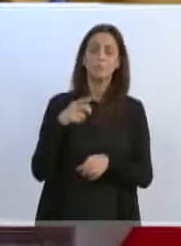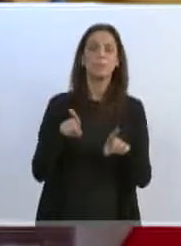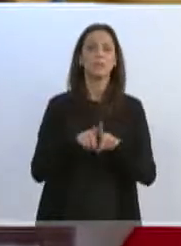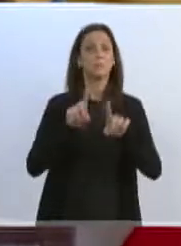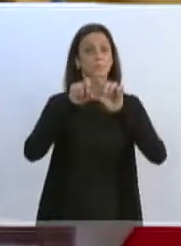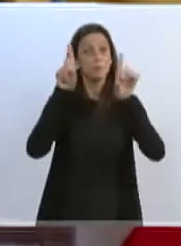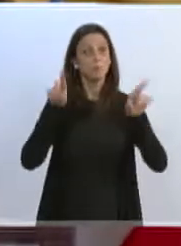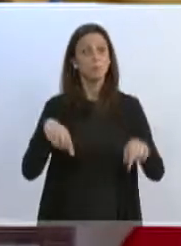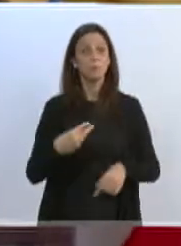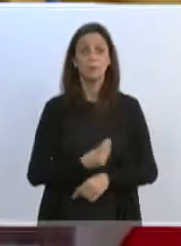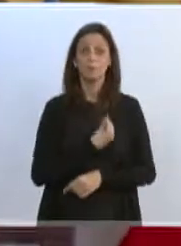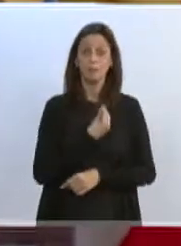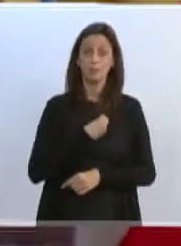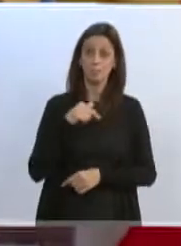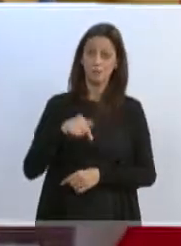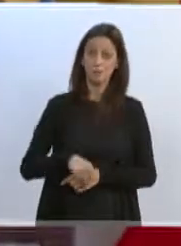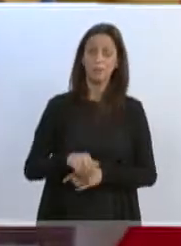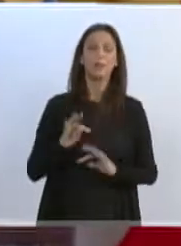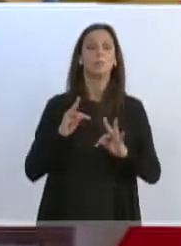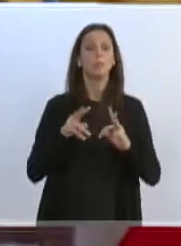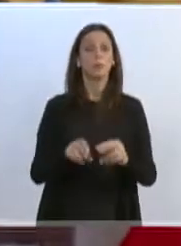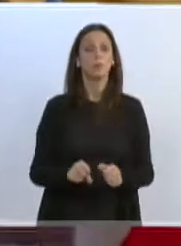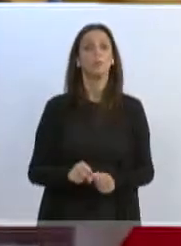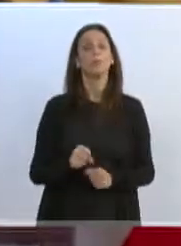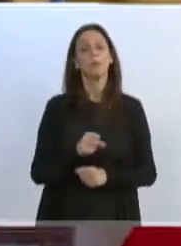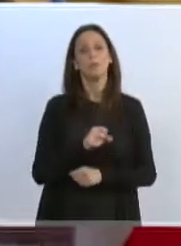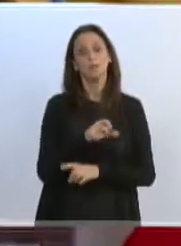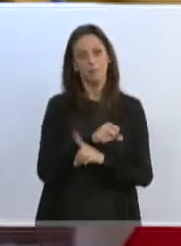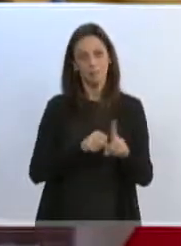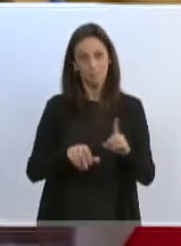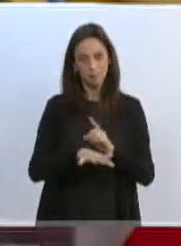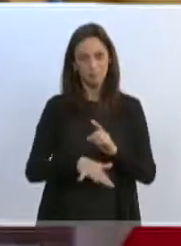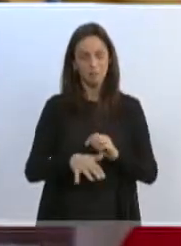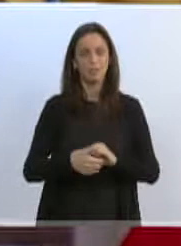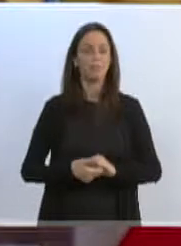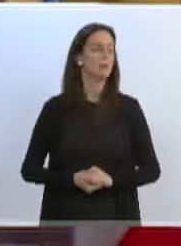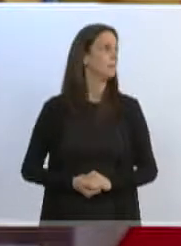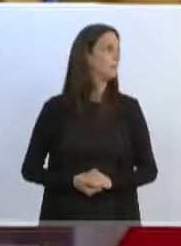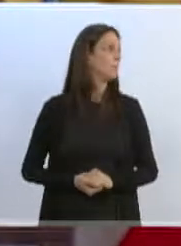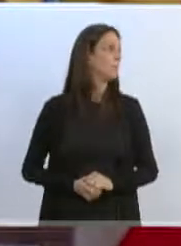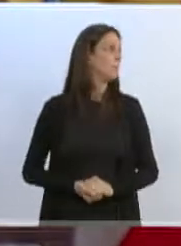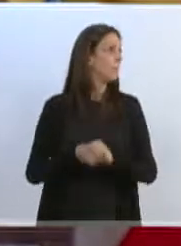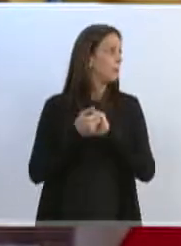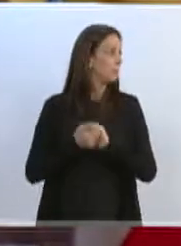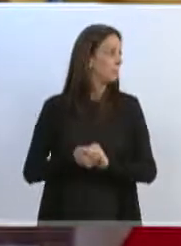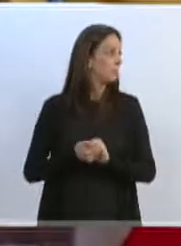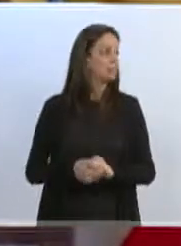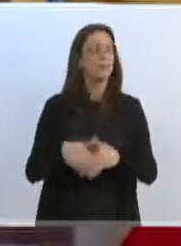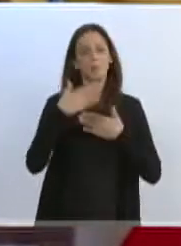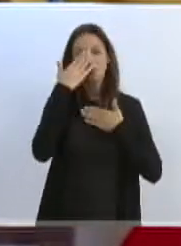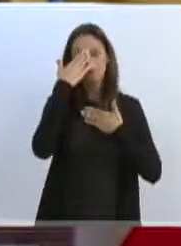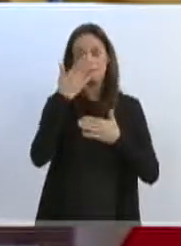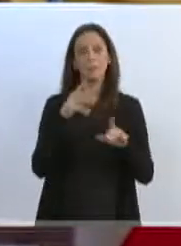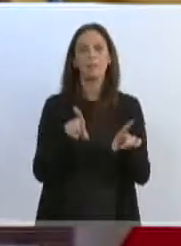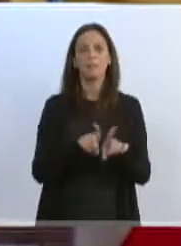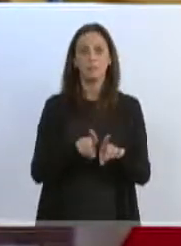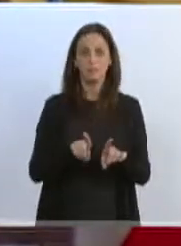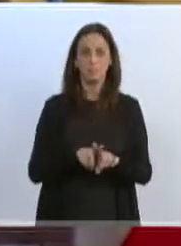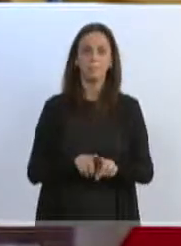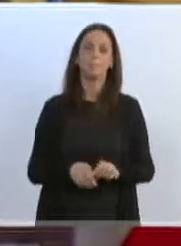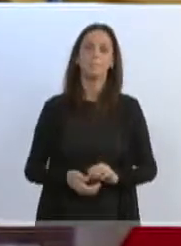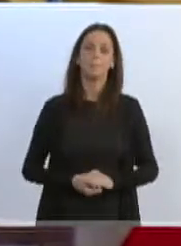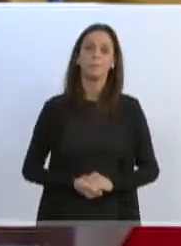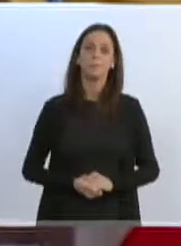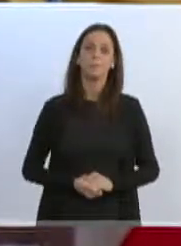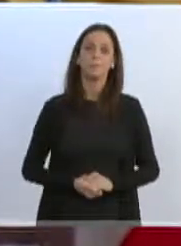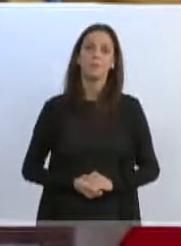desta casa e também por toda a sociedade meus parabéns e muito obrigado eu gostaria também agora de